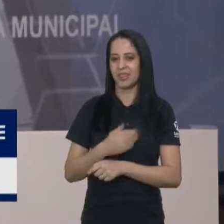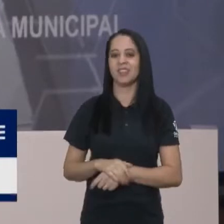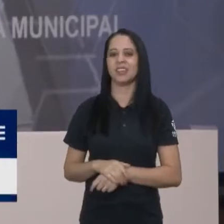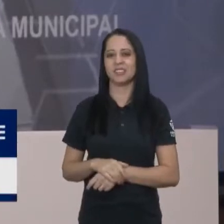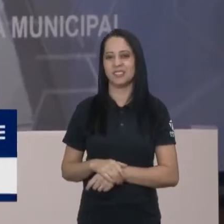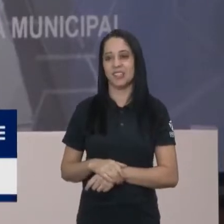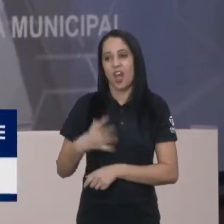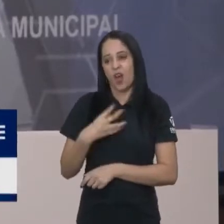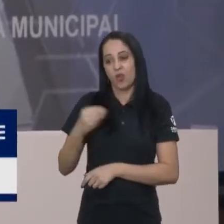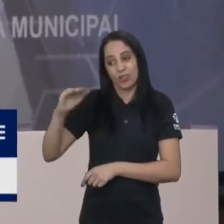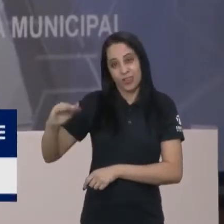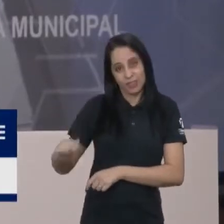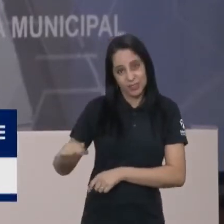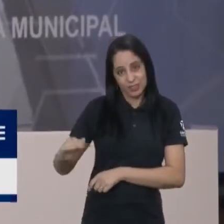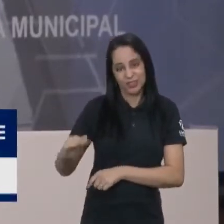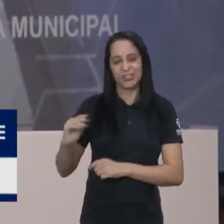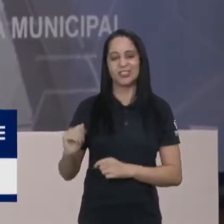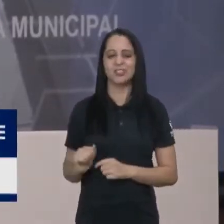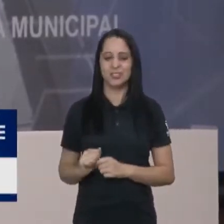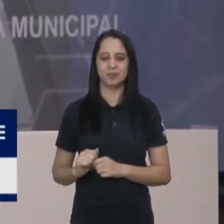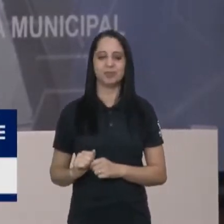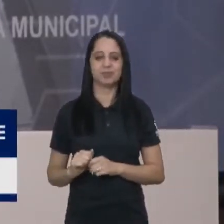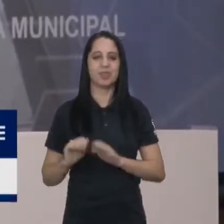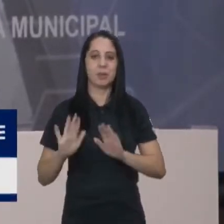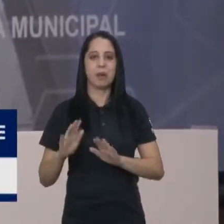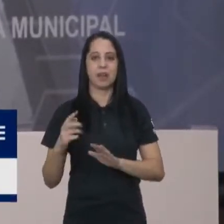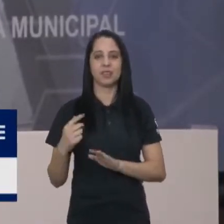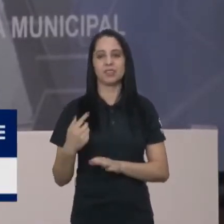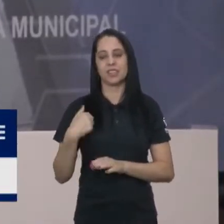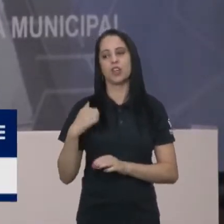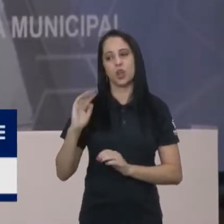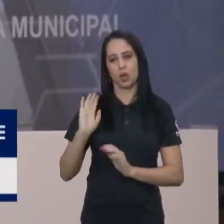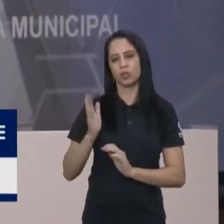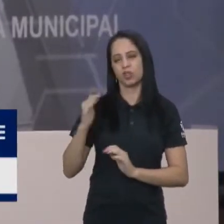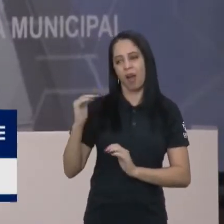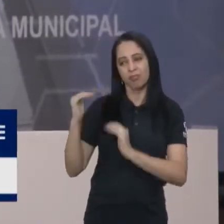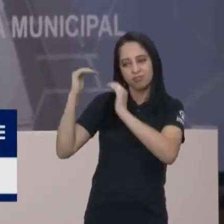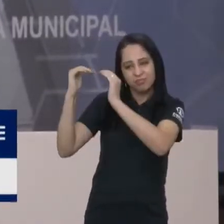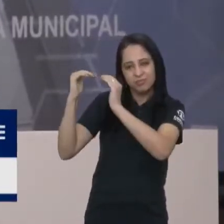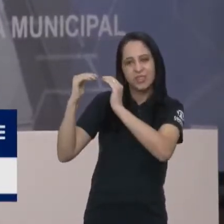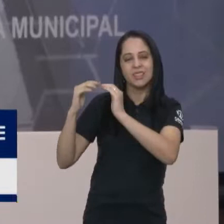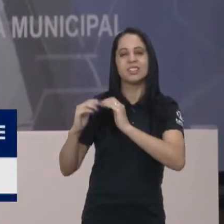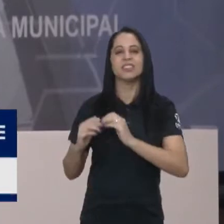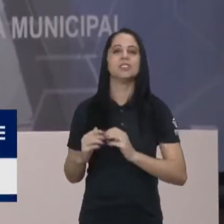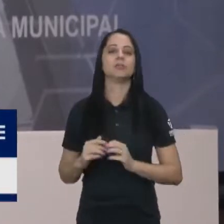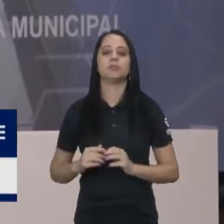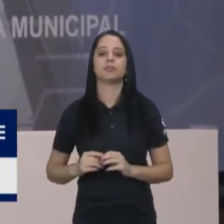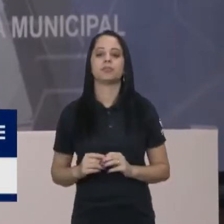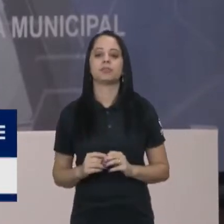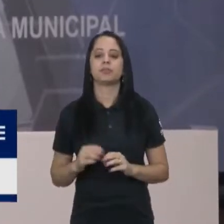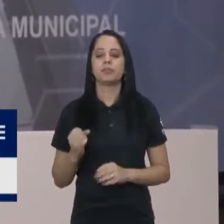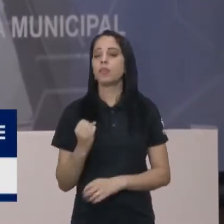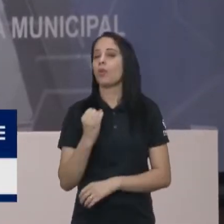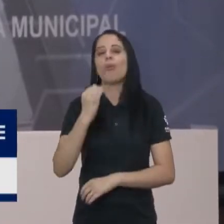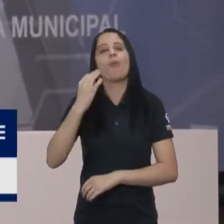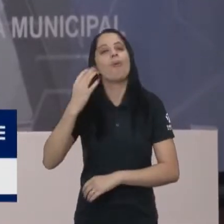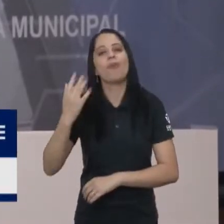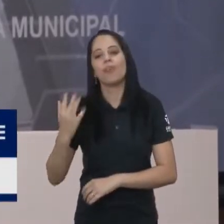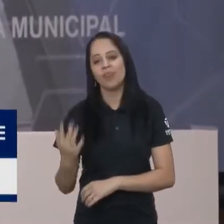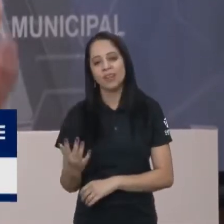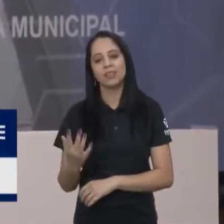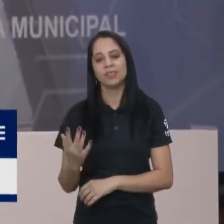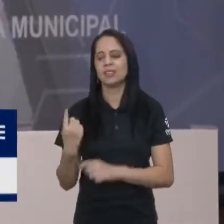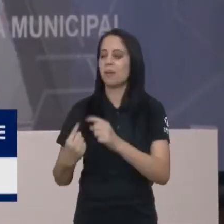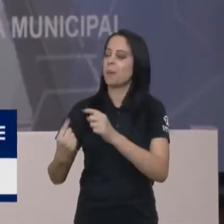Caçulinha, que a gente já era mais velho, né? A gente brincava muito com o Luiz. E quantas vezes, né, Pedro, lá